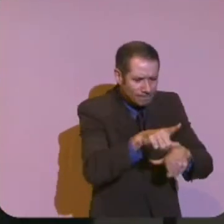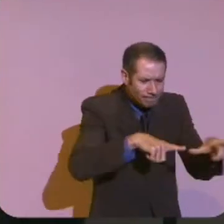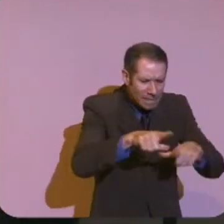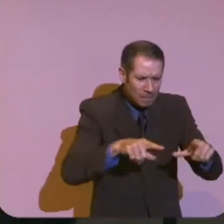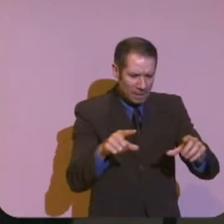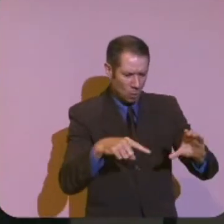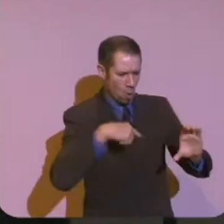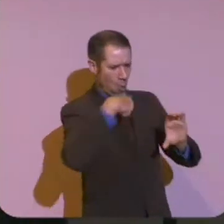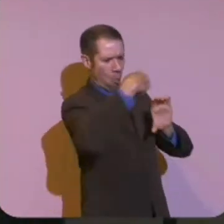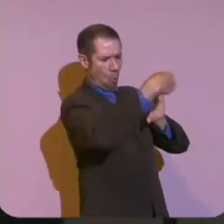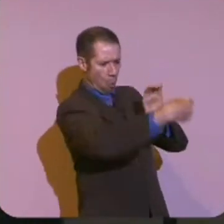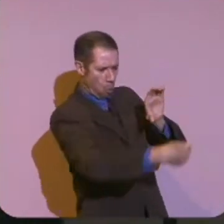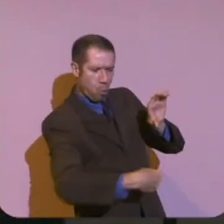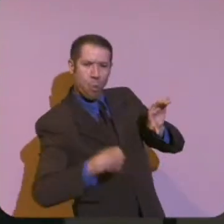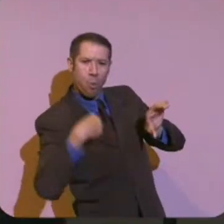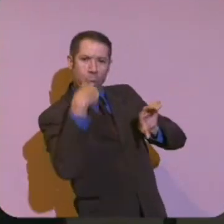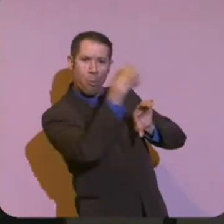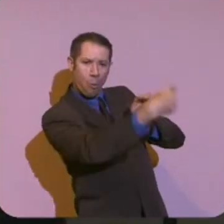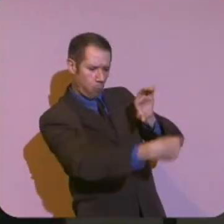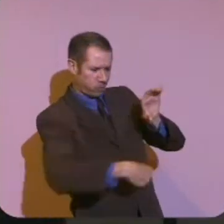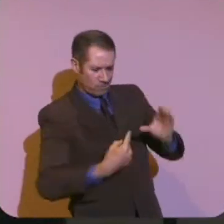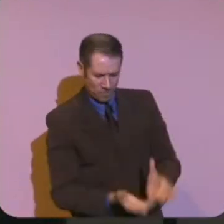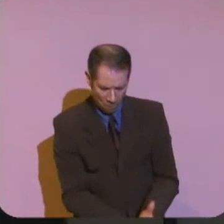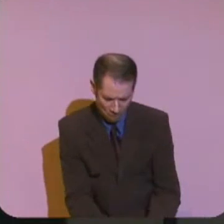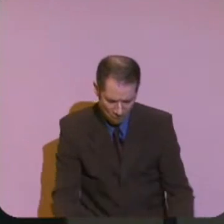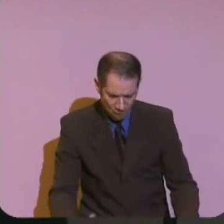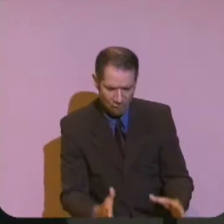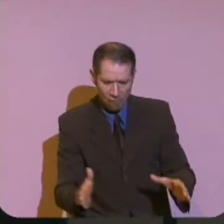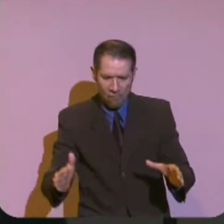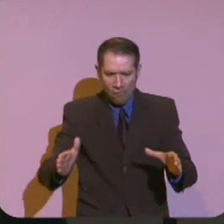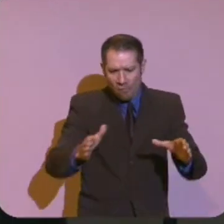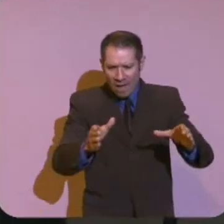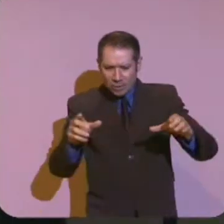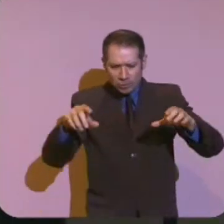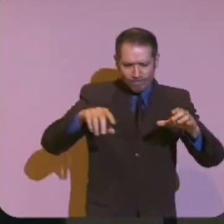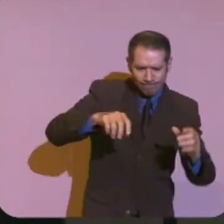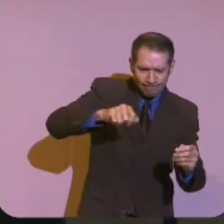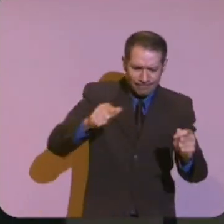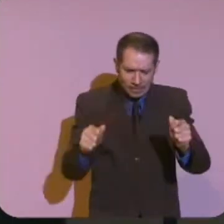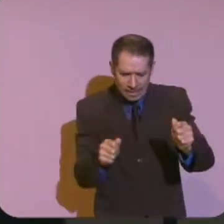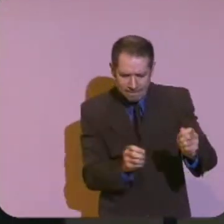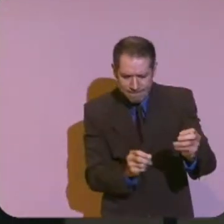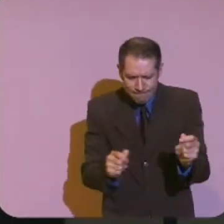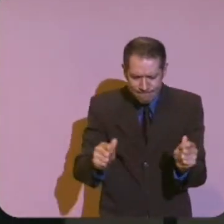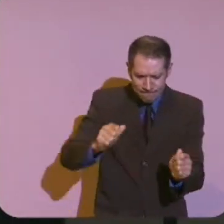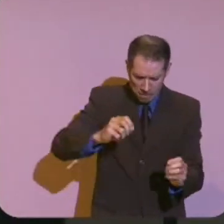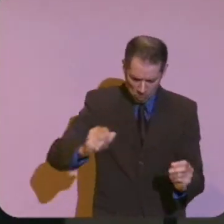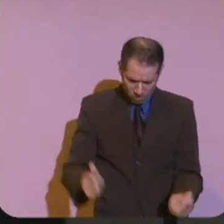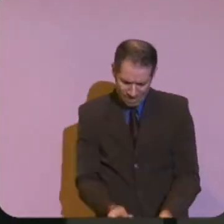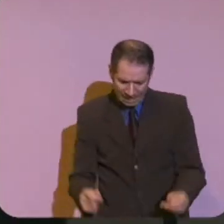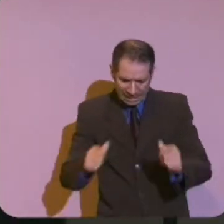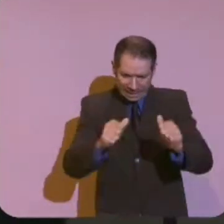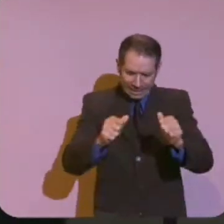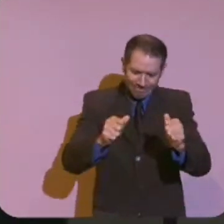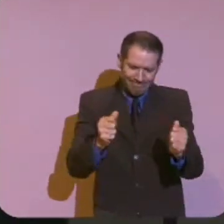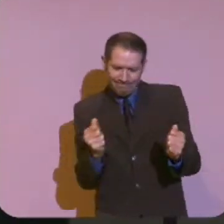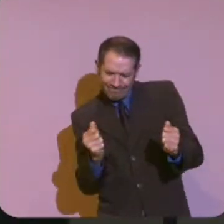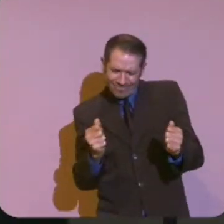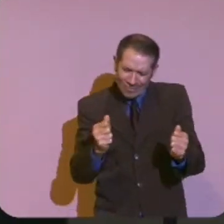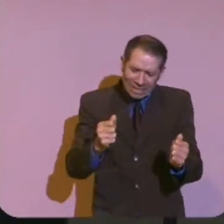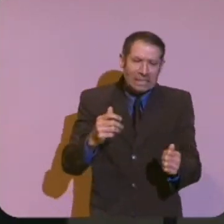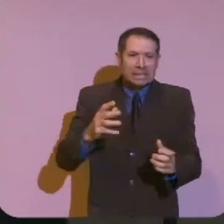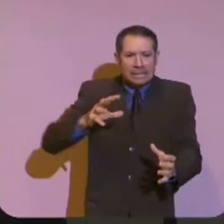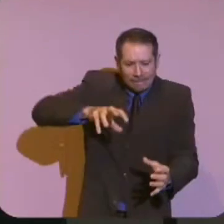roda. Mas o vaso de barro que ele estava fazendo não saiu como desejava. Por isso